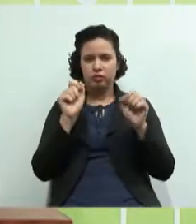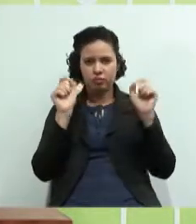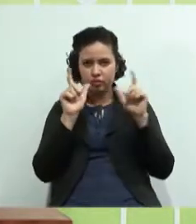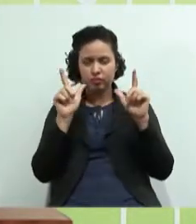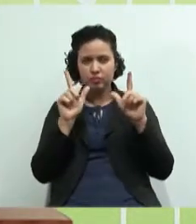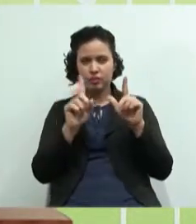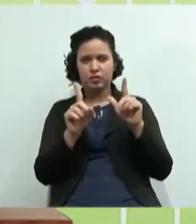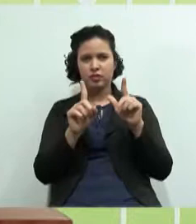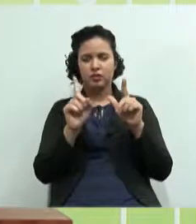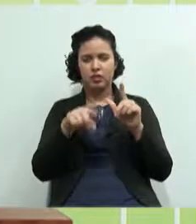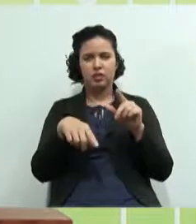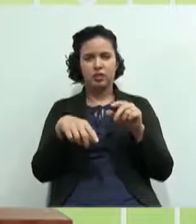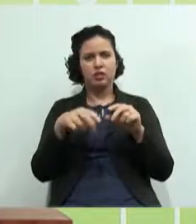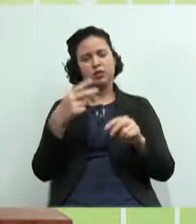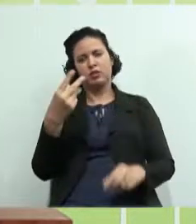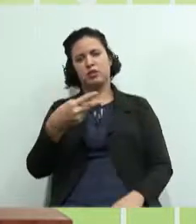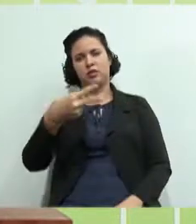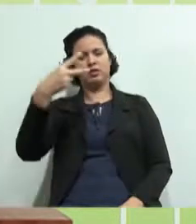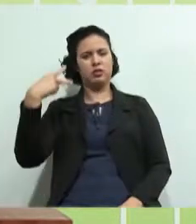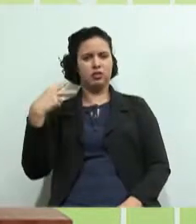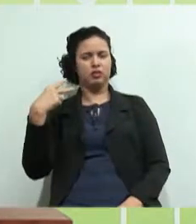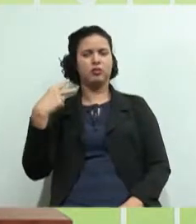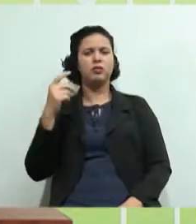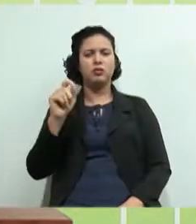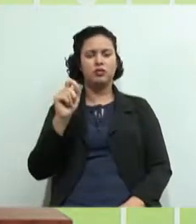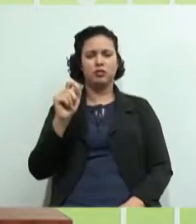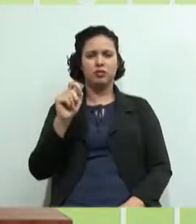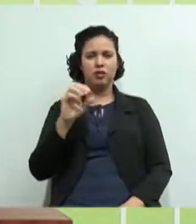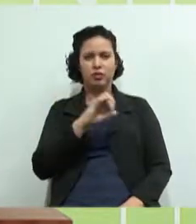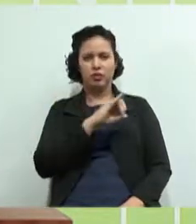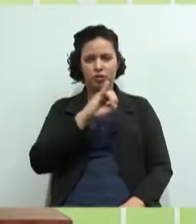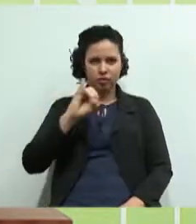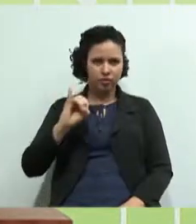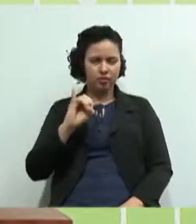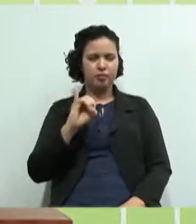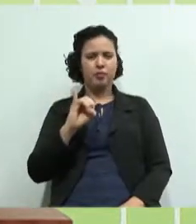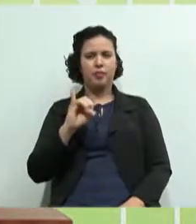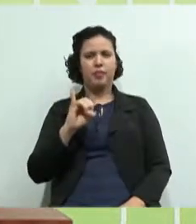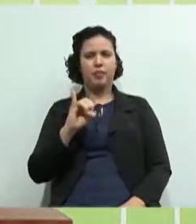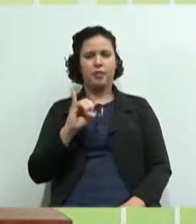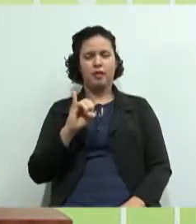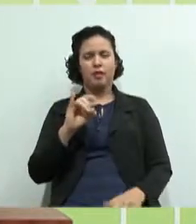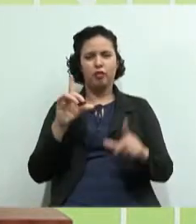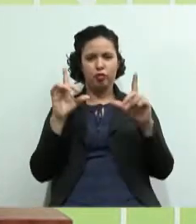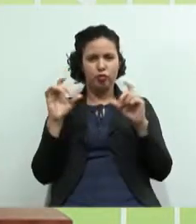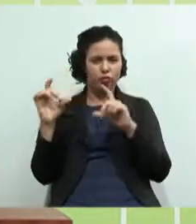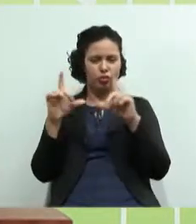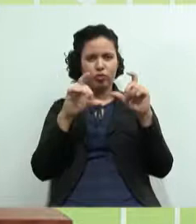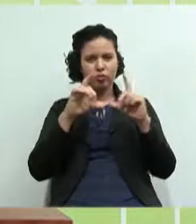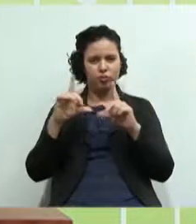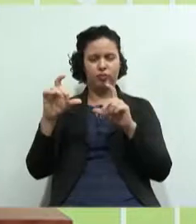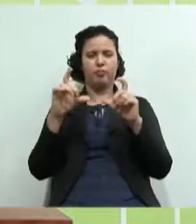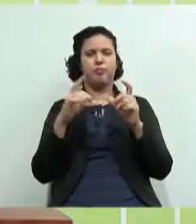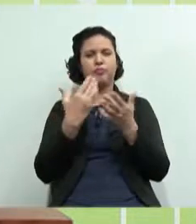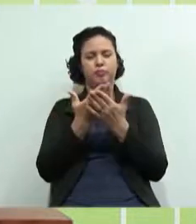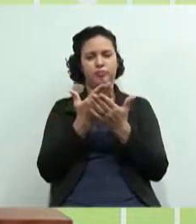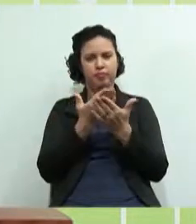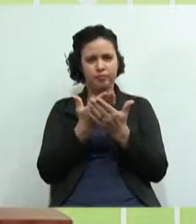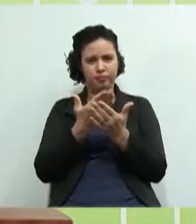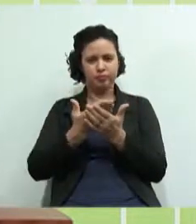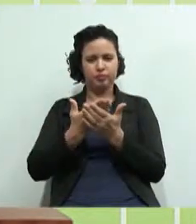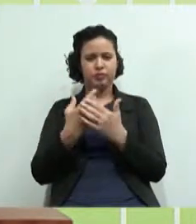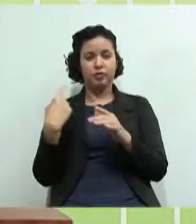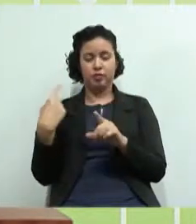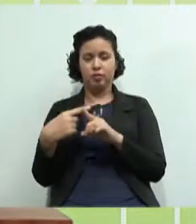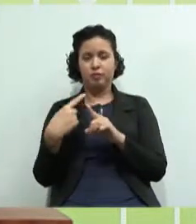terceira fila, não, na segunda fila, né? Ó, professor, manda um alôzinho pro aluno aí, ó. Manda uma foto deles aí assistindo a nossa aula, porque